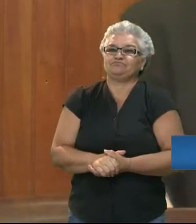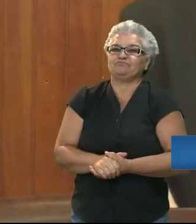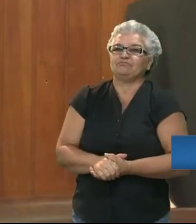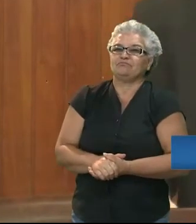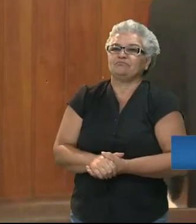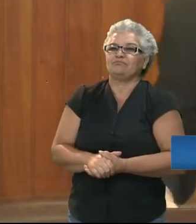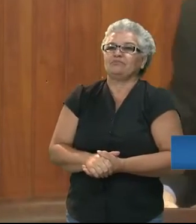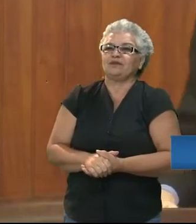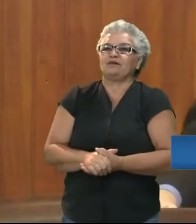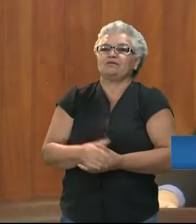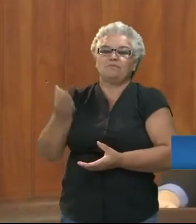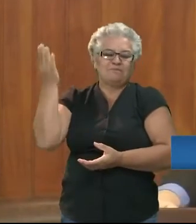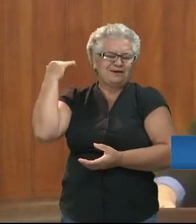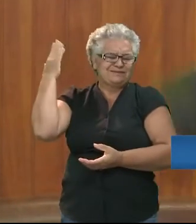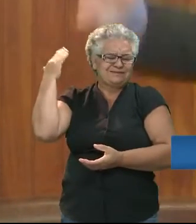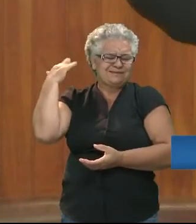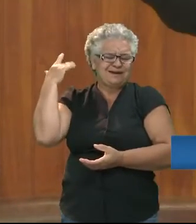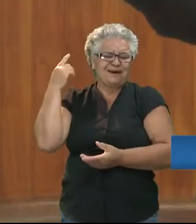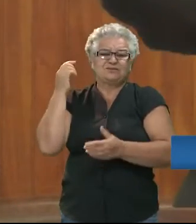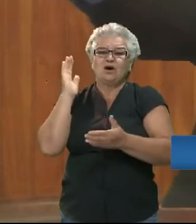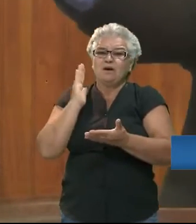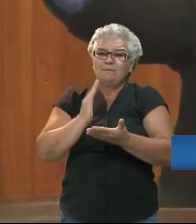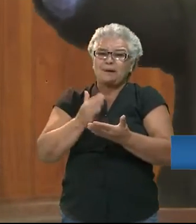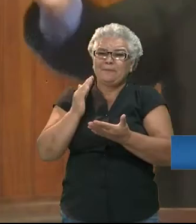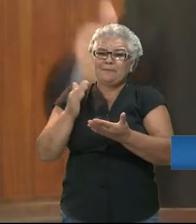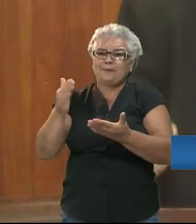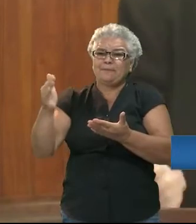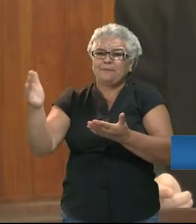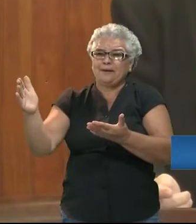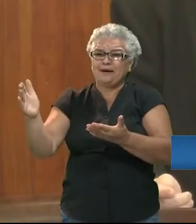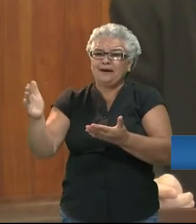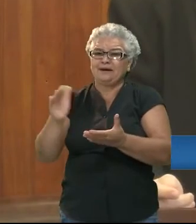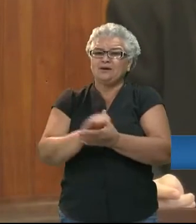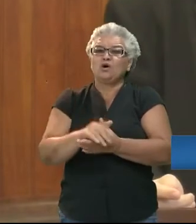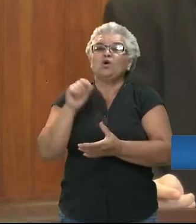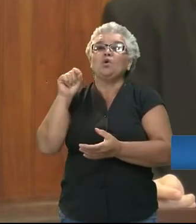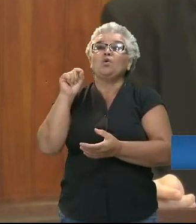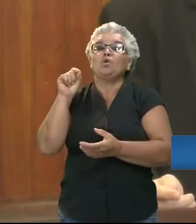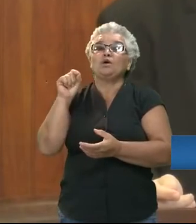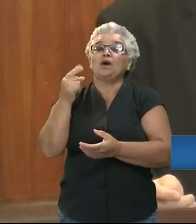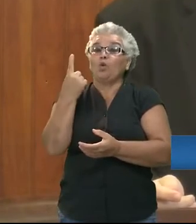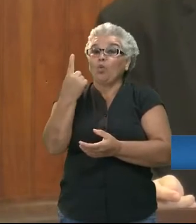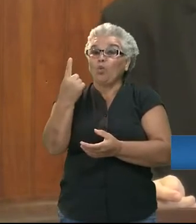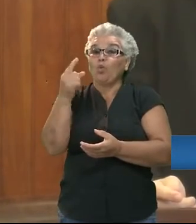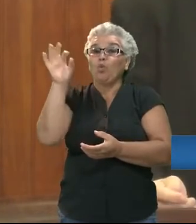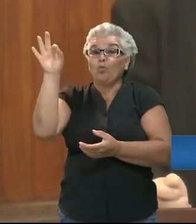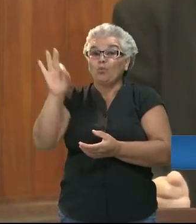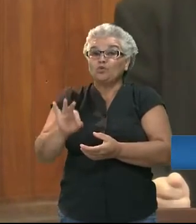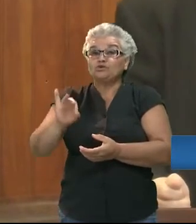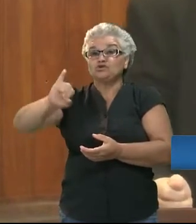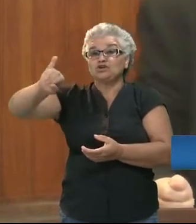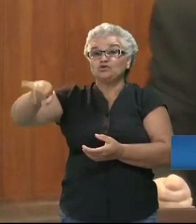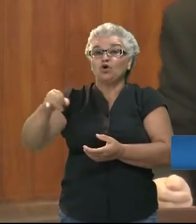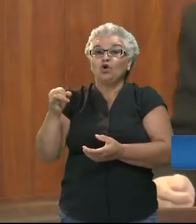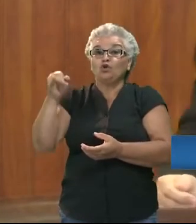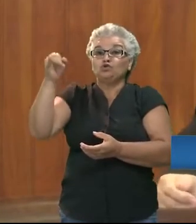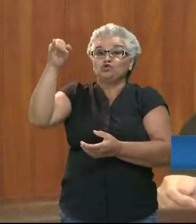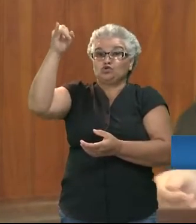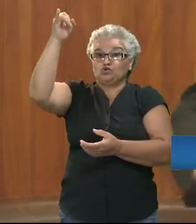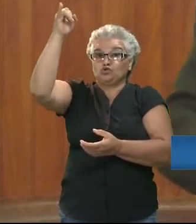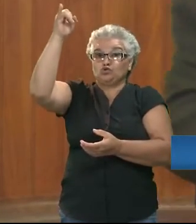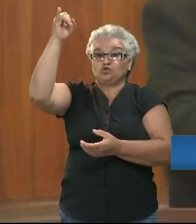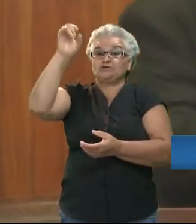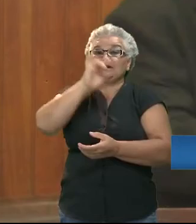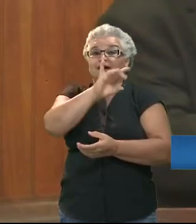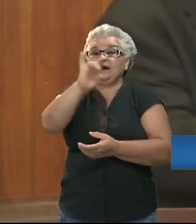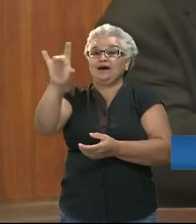Aquelas parcelas que eu não paguei em fevereiro, março, abril, se eu quiser pagar em janeiro, vai somar 1% de juro ao mês, cada uma delas. Aquela que eu não paguei em